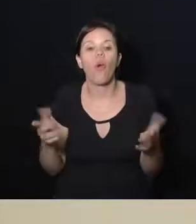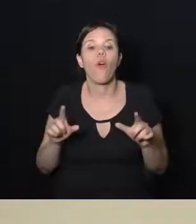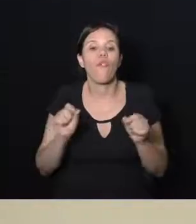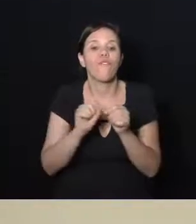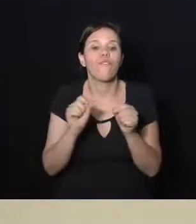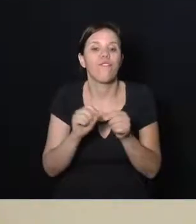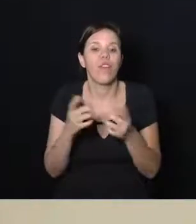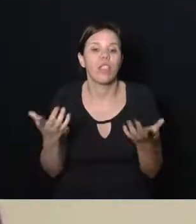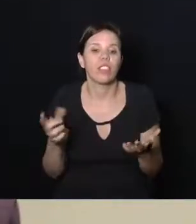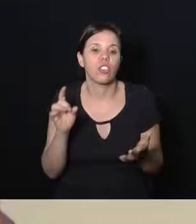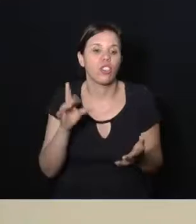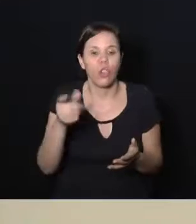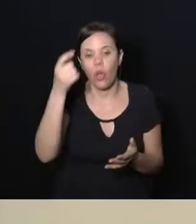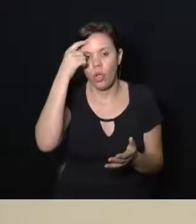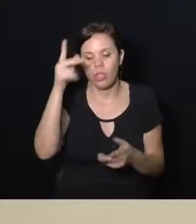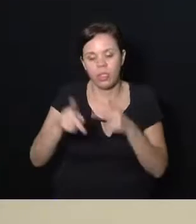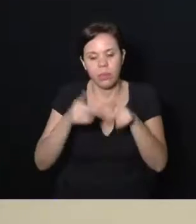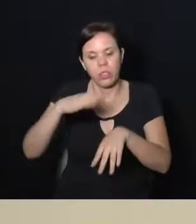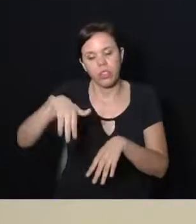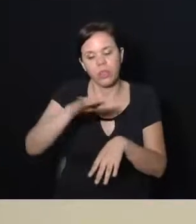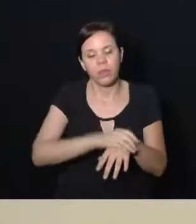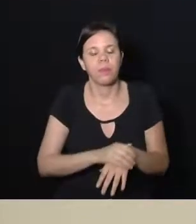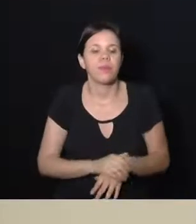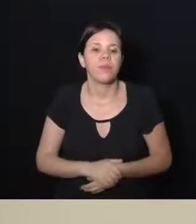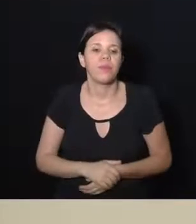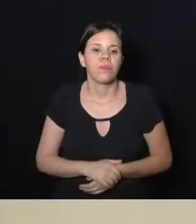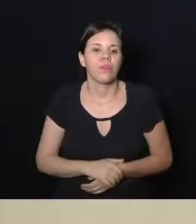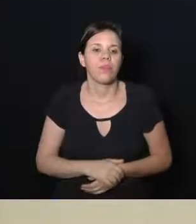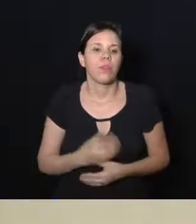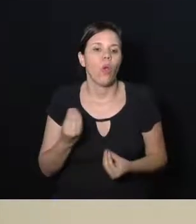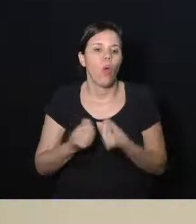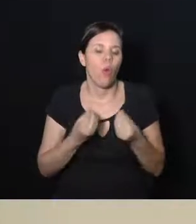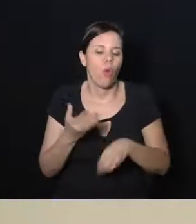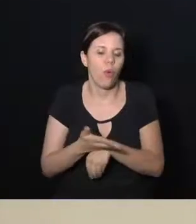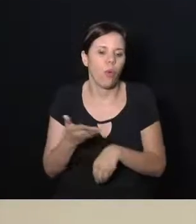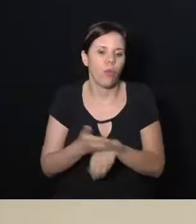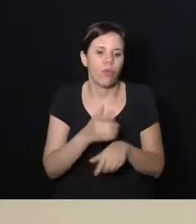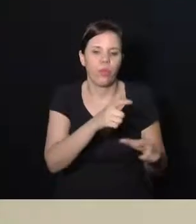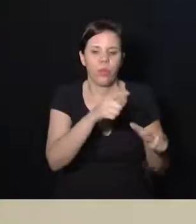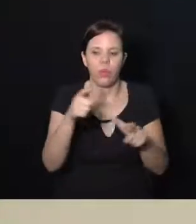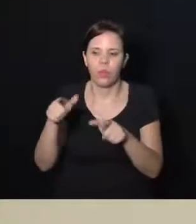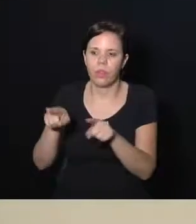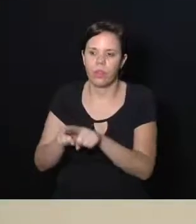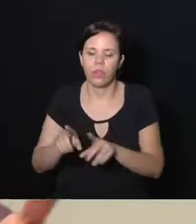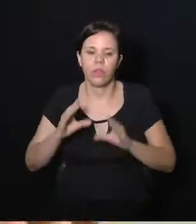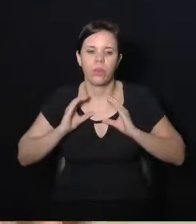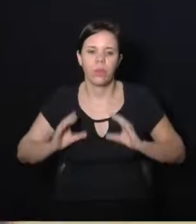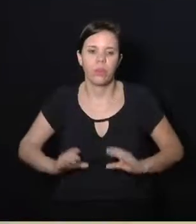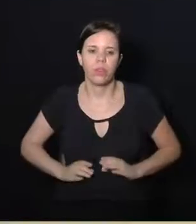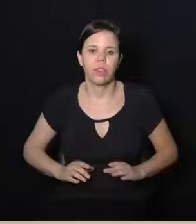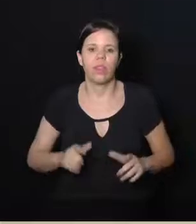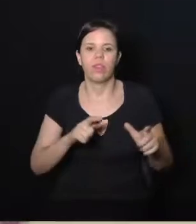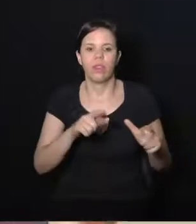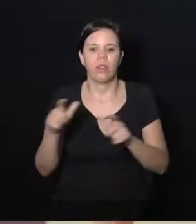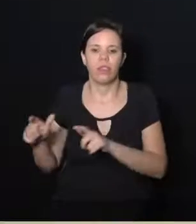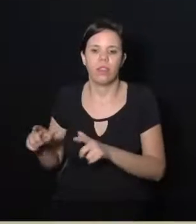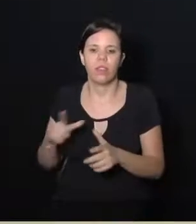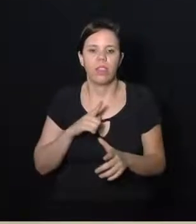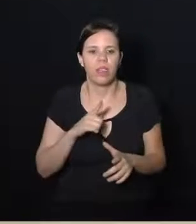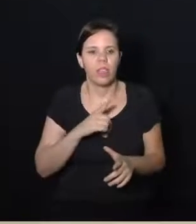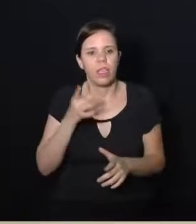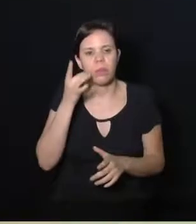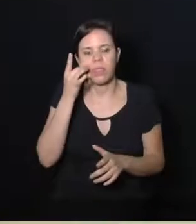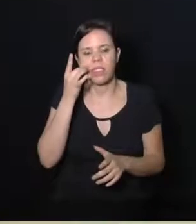pode fazer, não só de conscientizar a população, de como frequentar e como se comportar nos ambientes que têm a presença